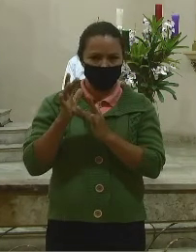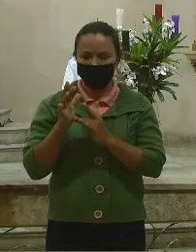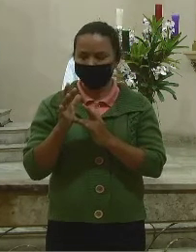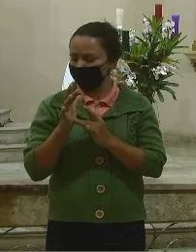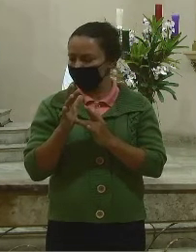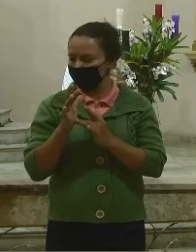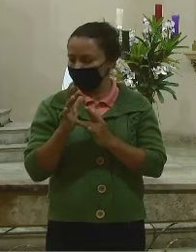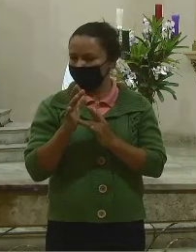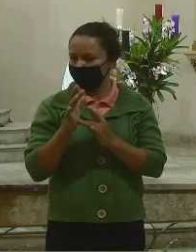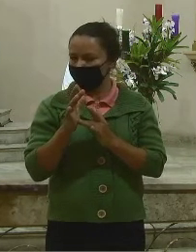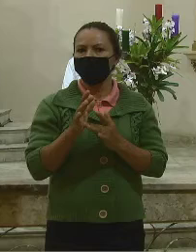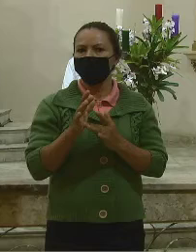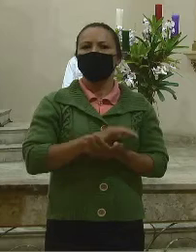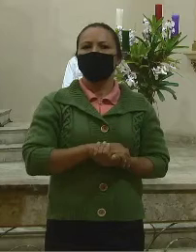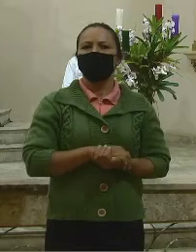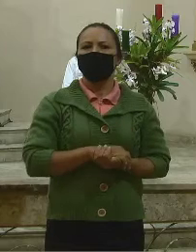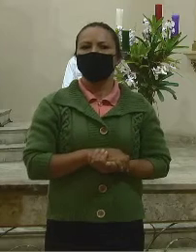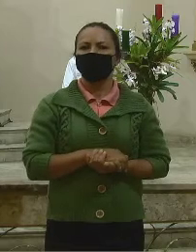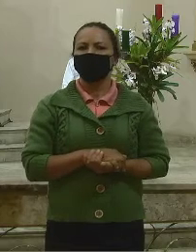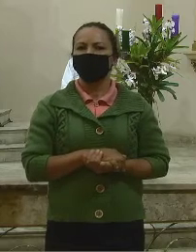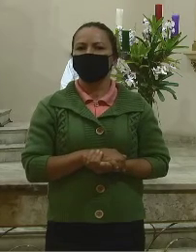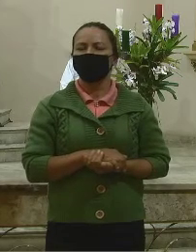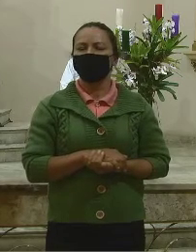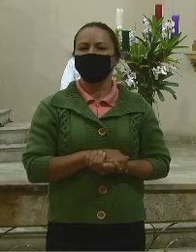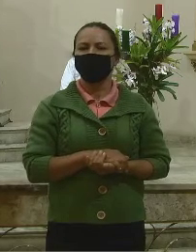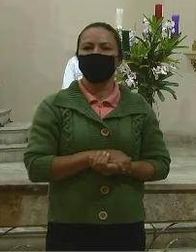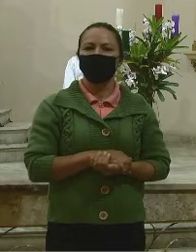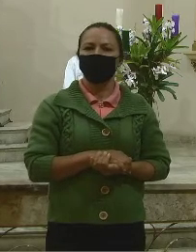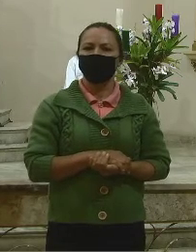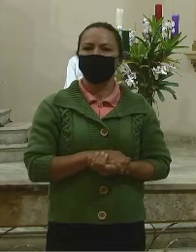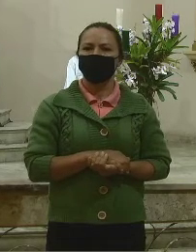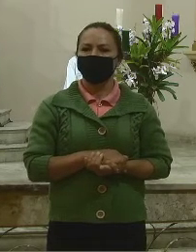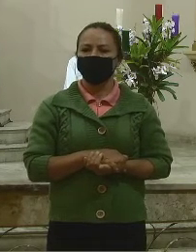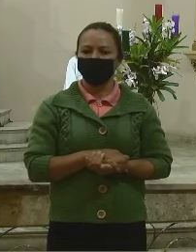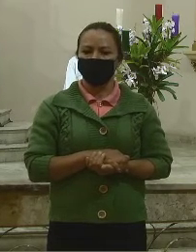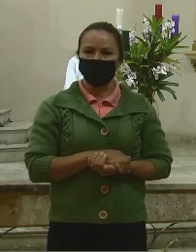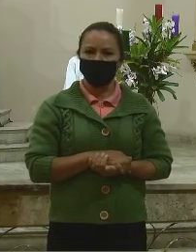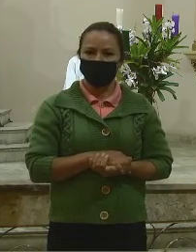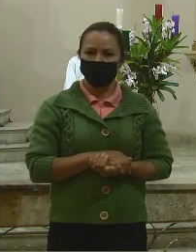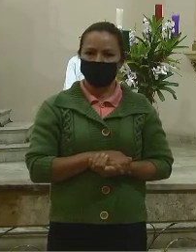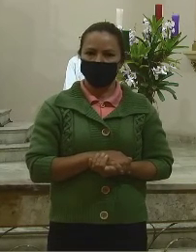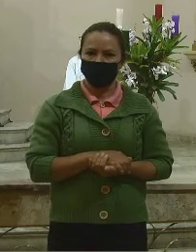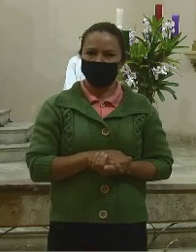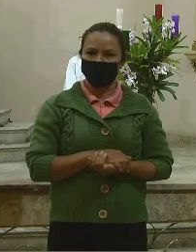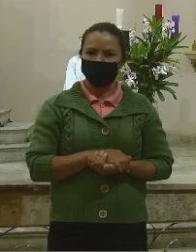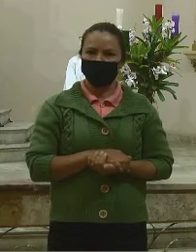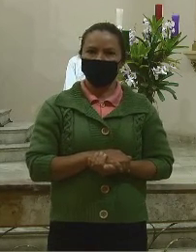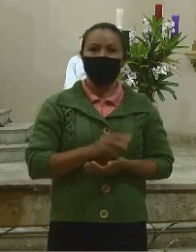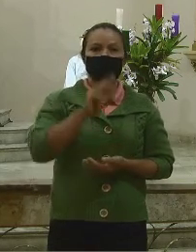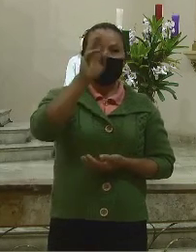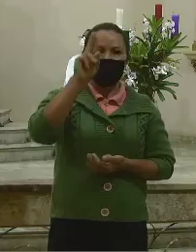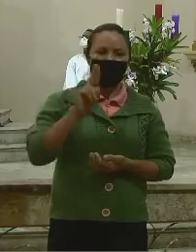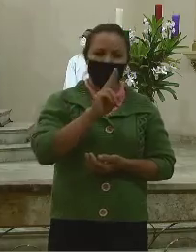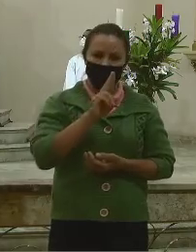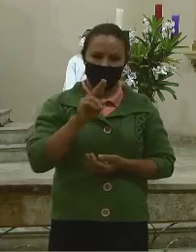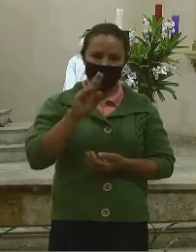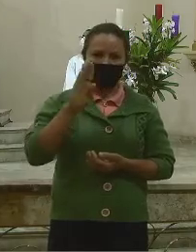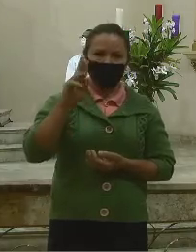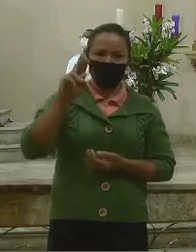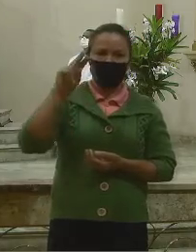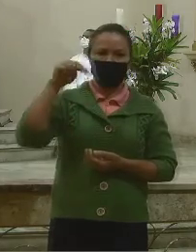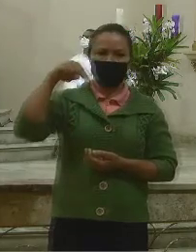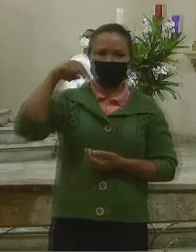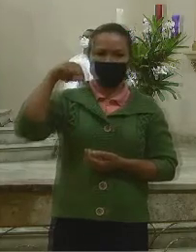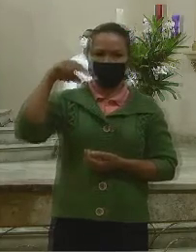Belém. Eu queria que isso ficasse bem grudado, não só na vida do padre Bruno, mas nas